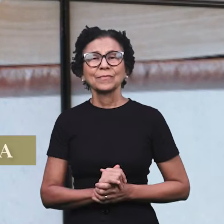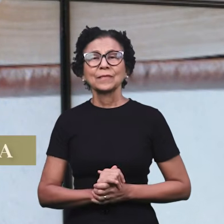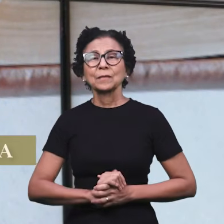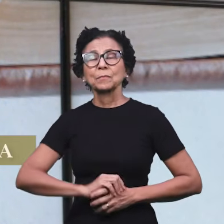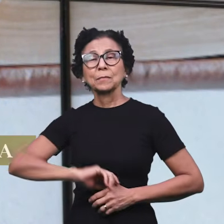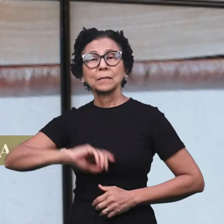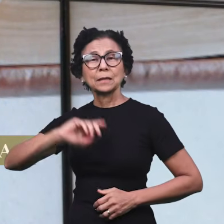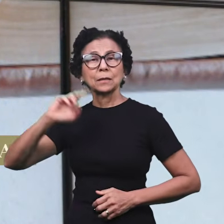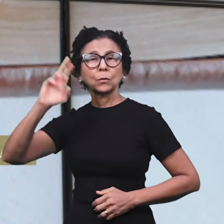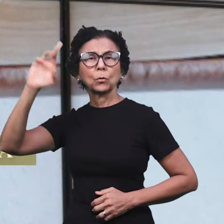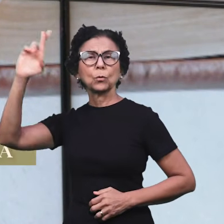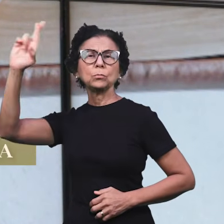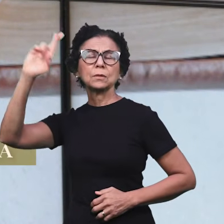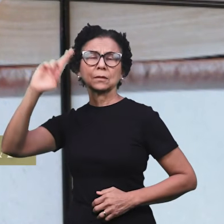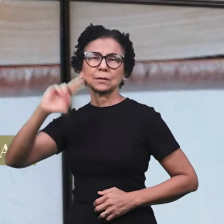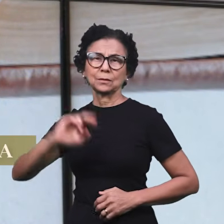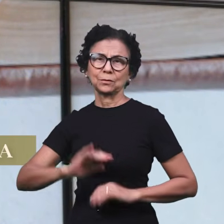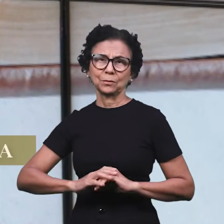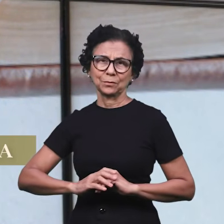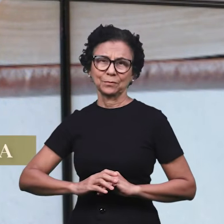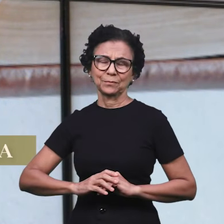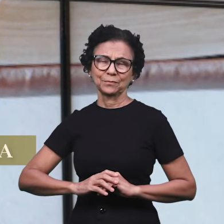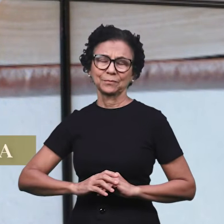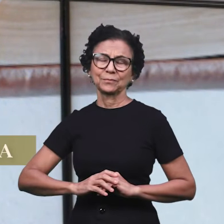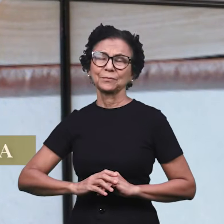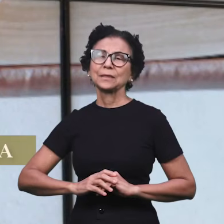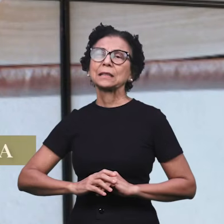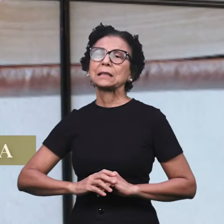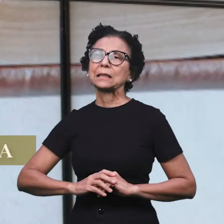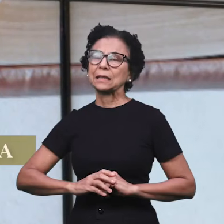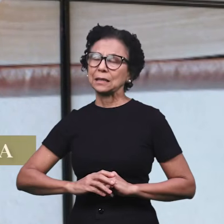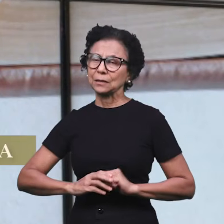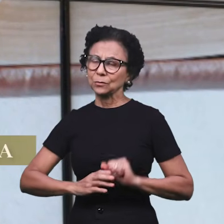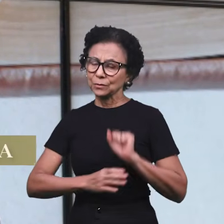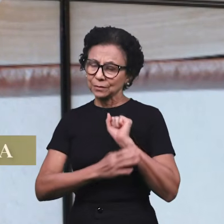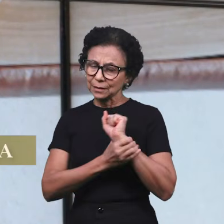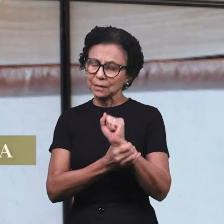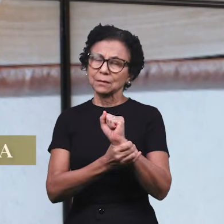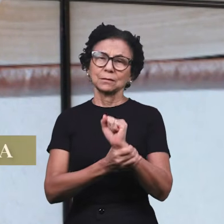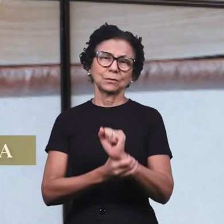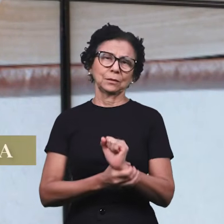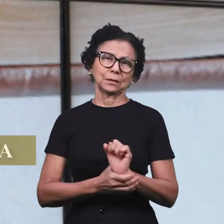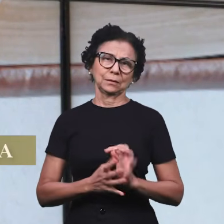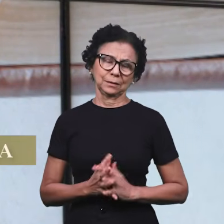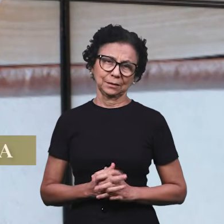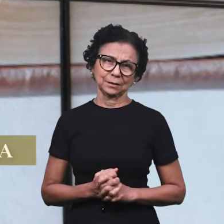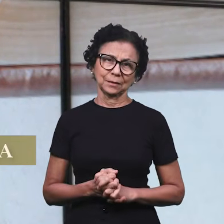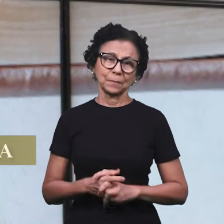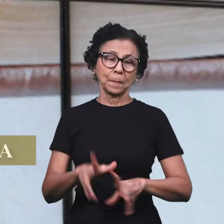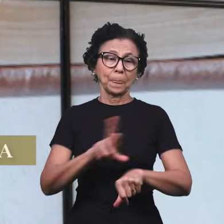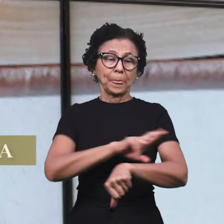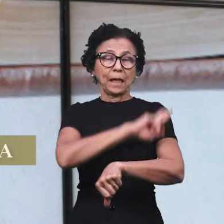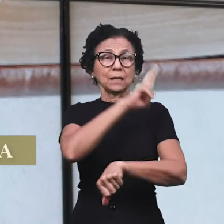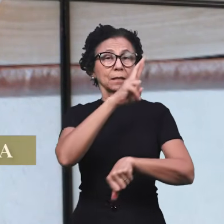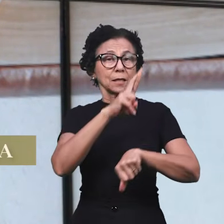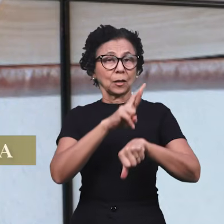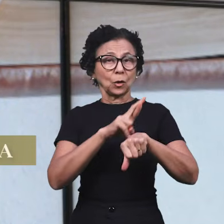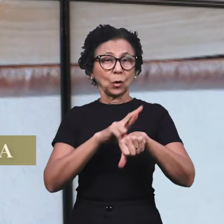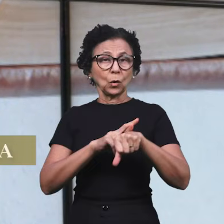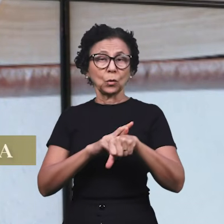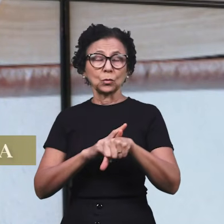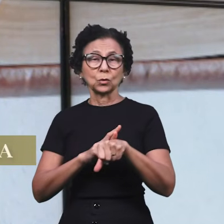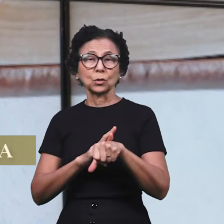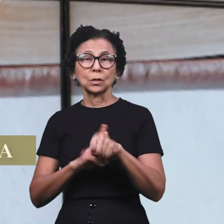E para ser edificado na rocha, a rocha não fica na superfície, normalmente ela fica na profundidade.